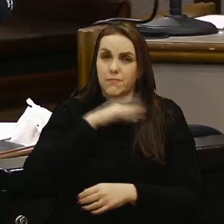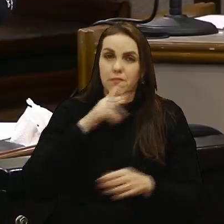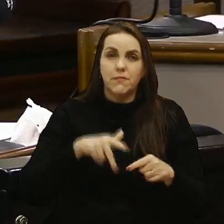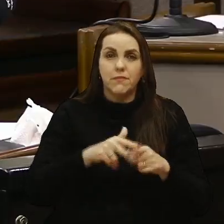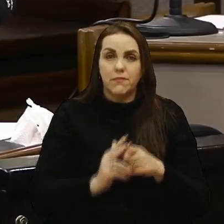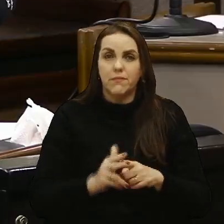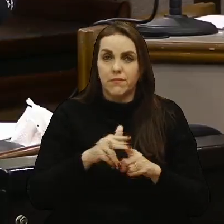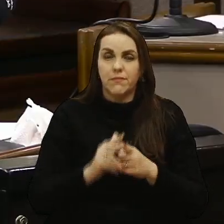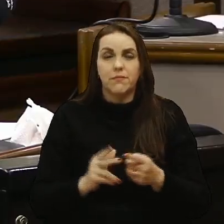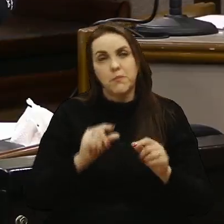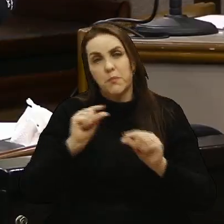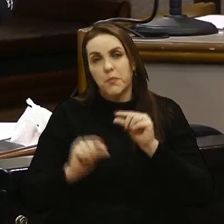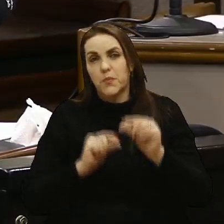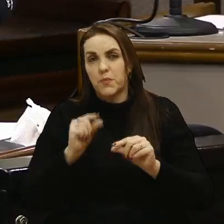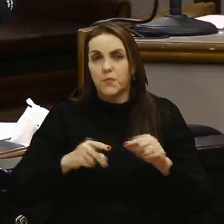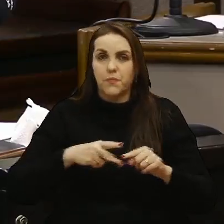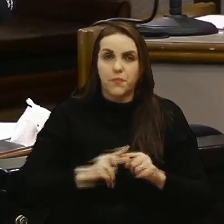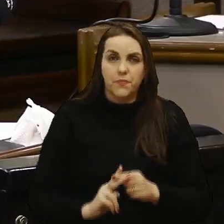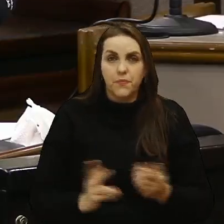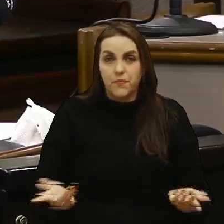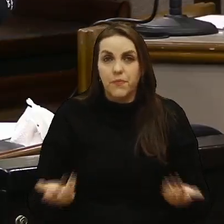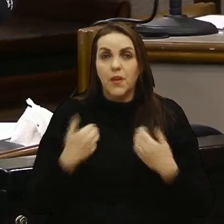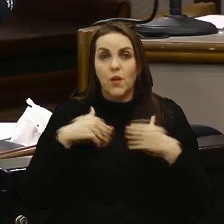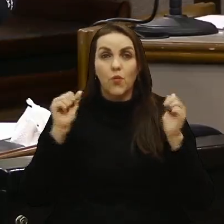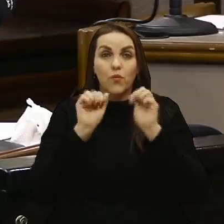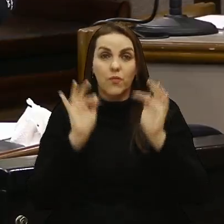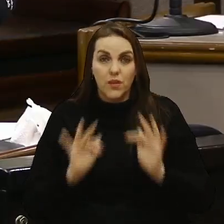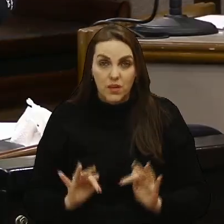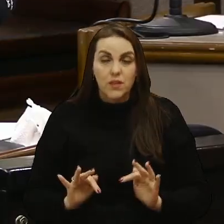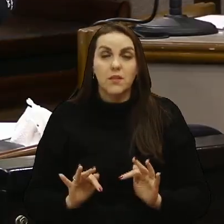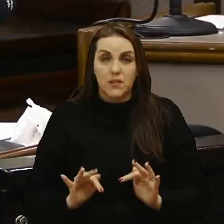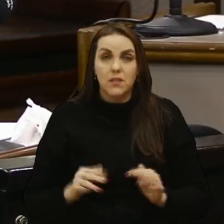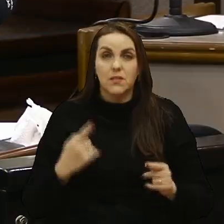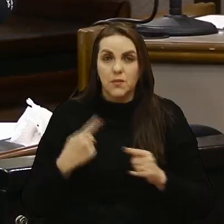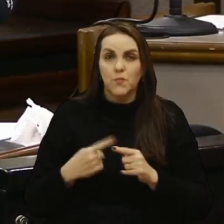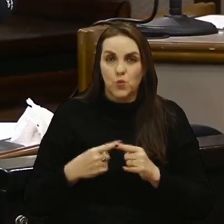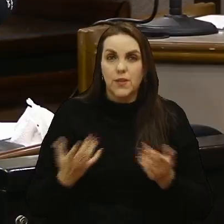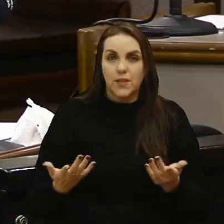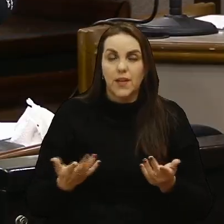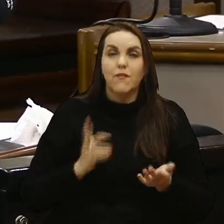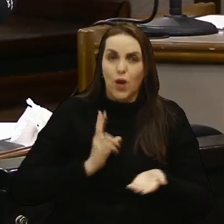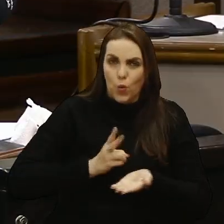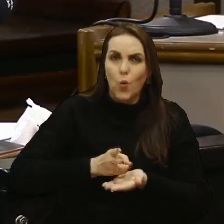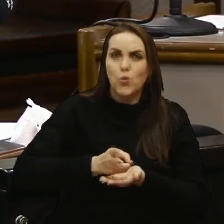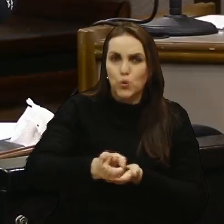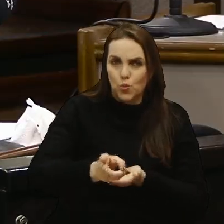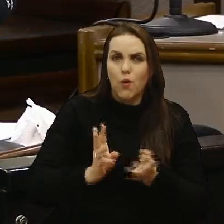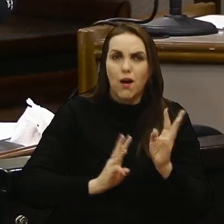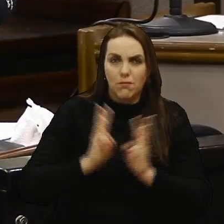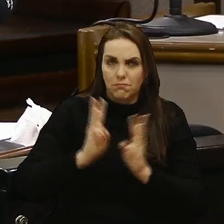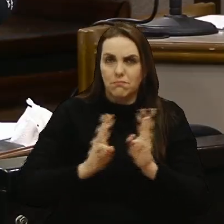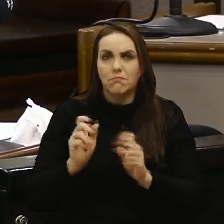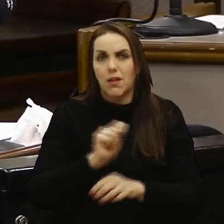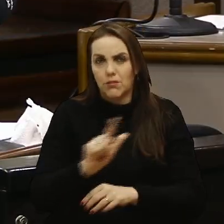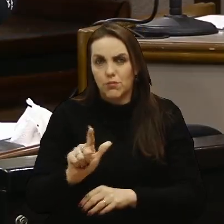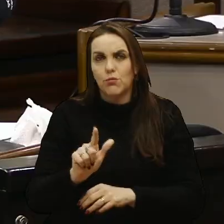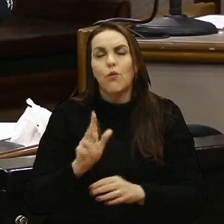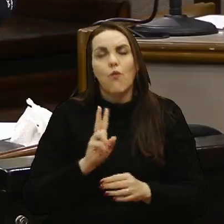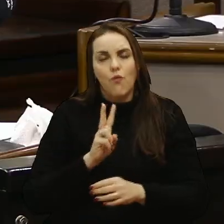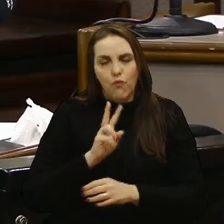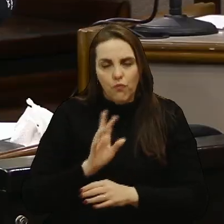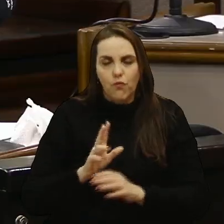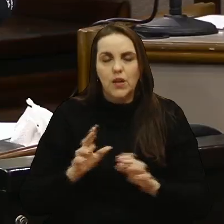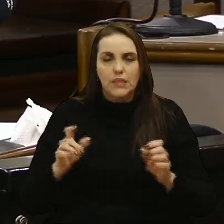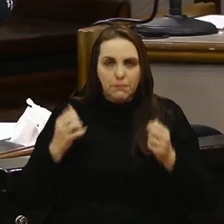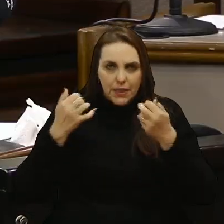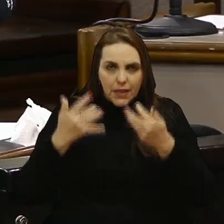pouca manutenção. Então, eu fiquei feliz que foi... que vai ser continuado, que foi levantada essa questão,